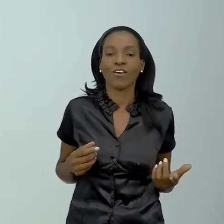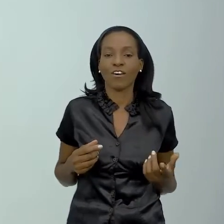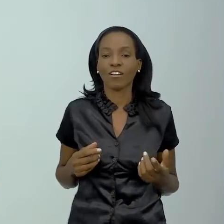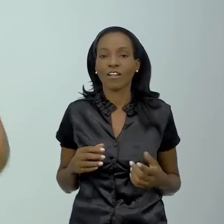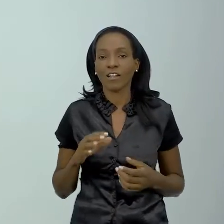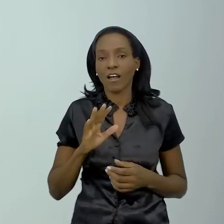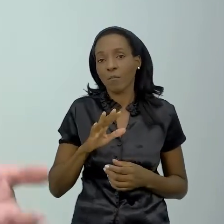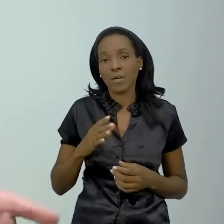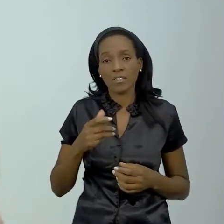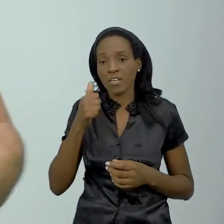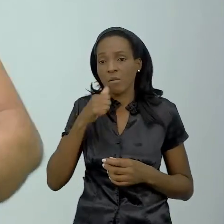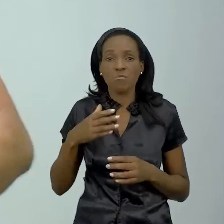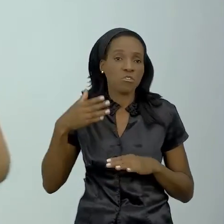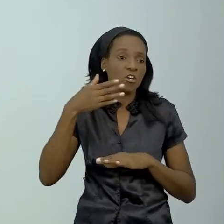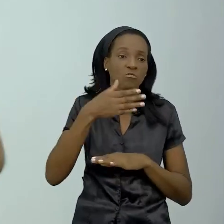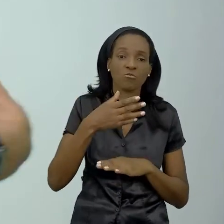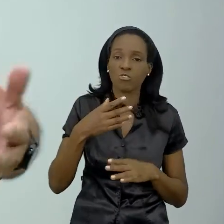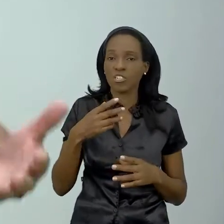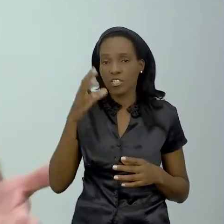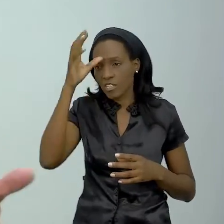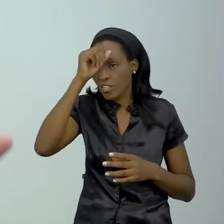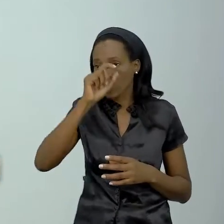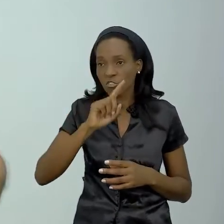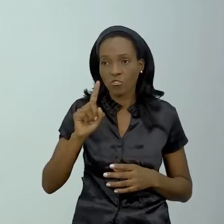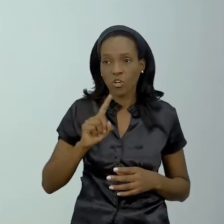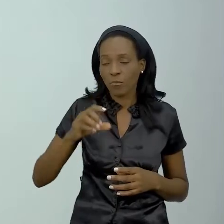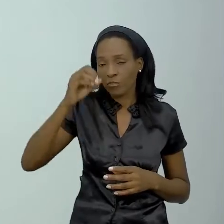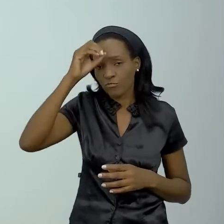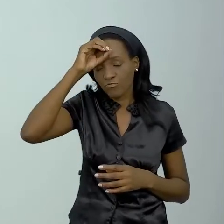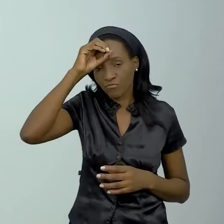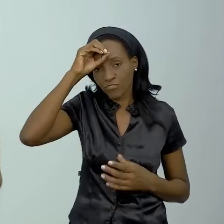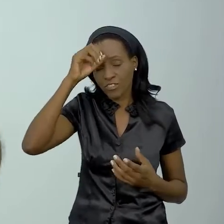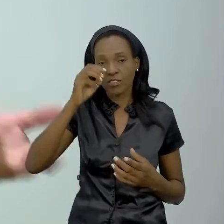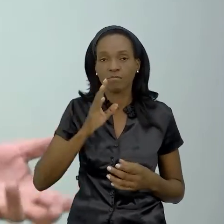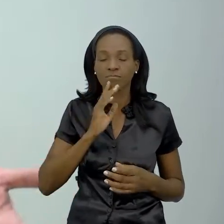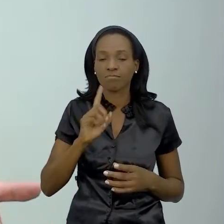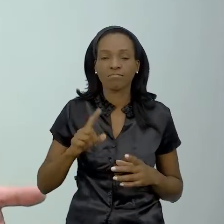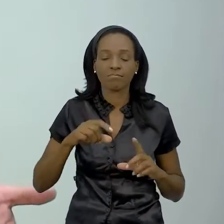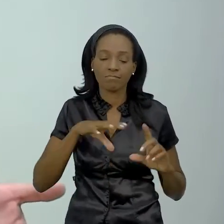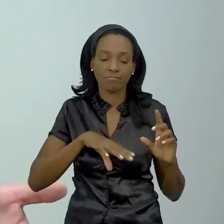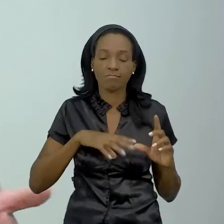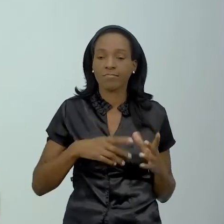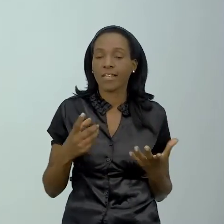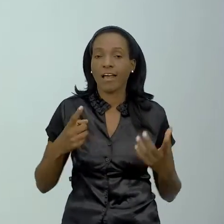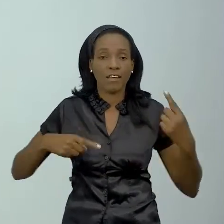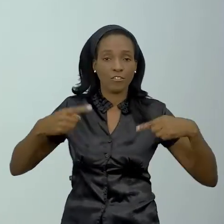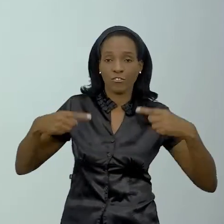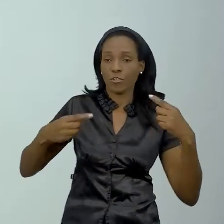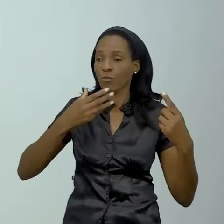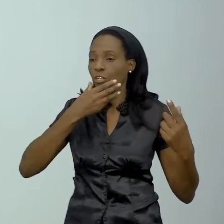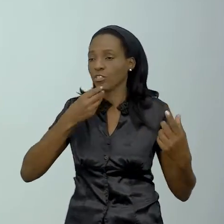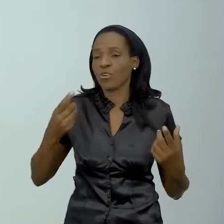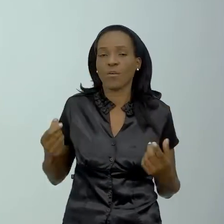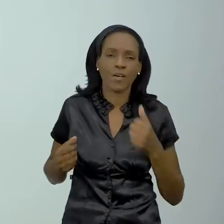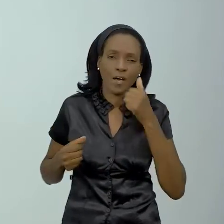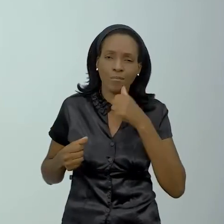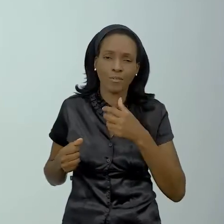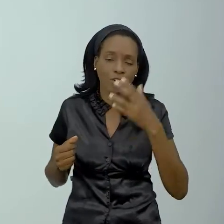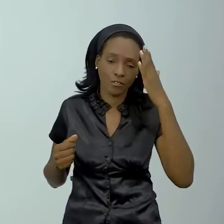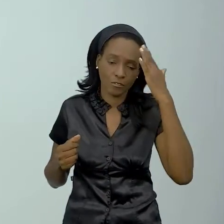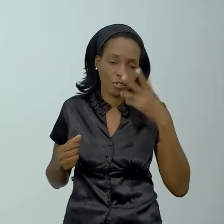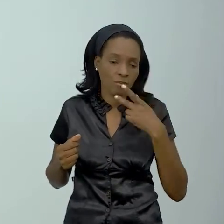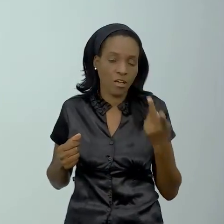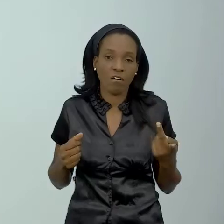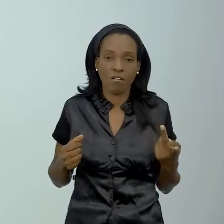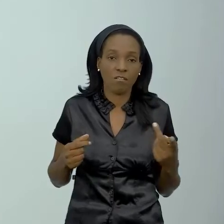não sabiam ler, analfabetismo generalizado entre as mulheres. E aí entrava num debate, uma discussão com os homens e só falar asneira. Também